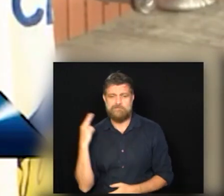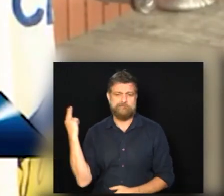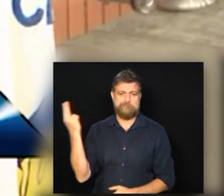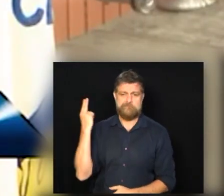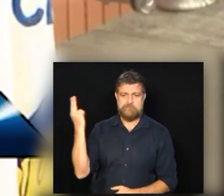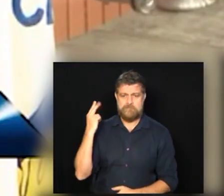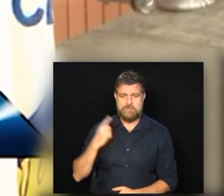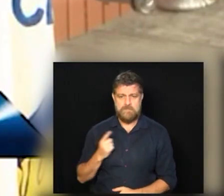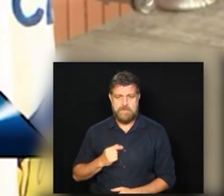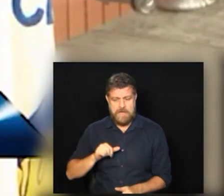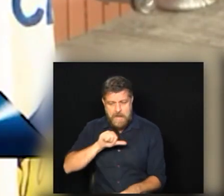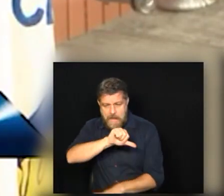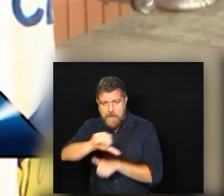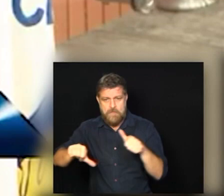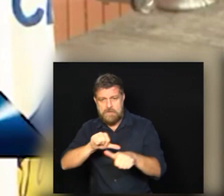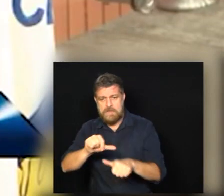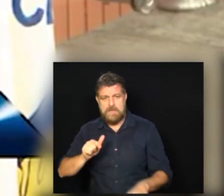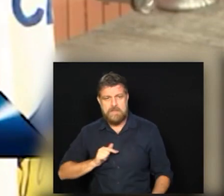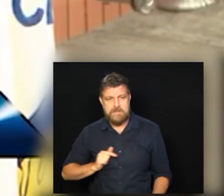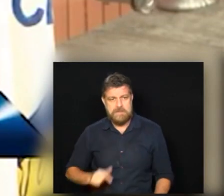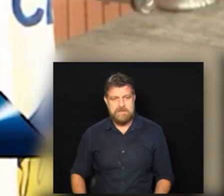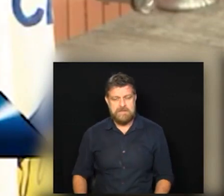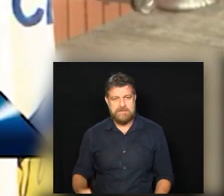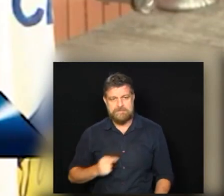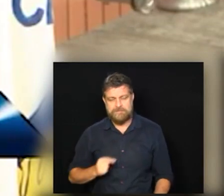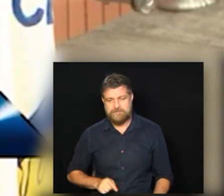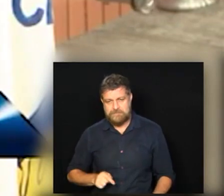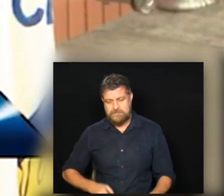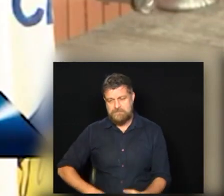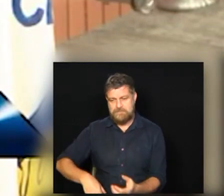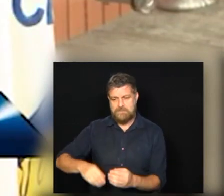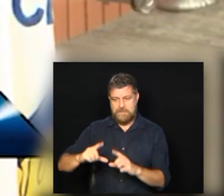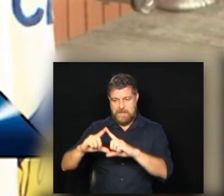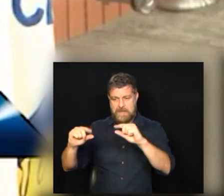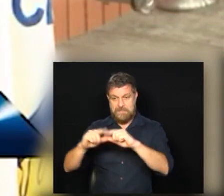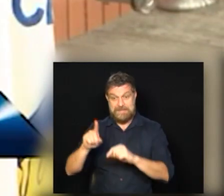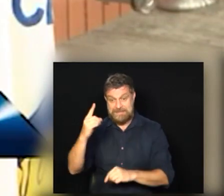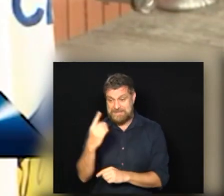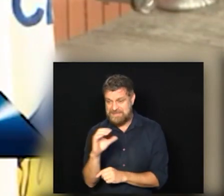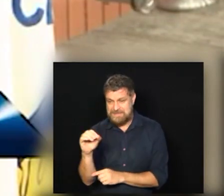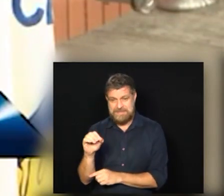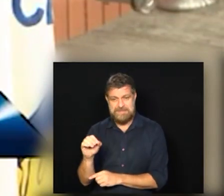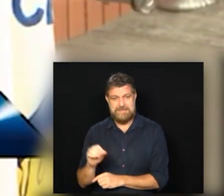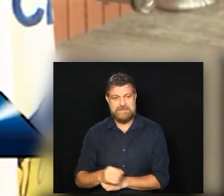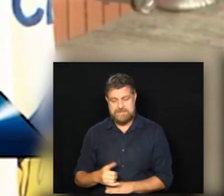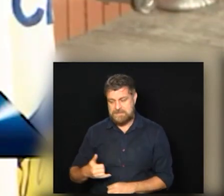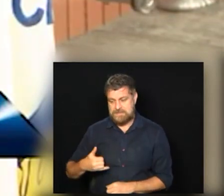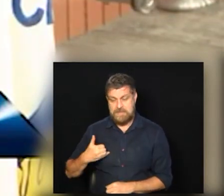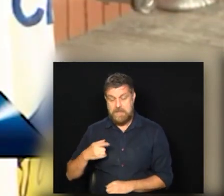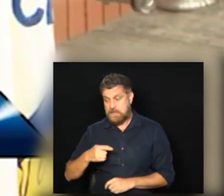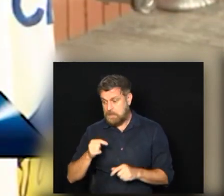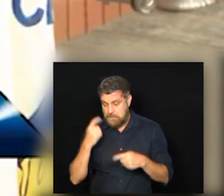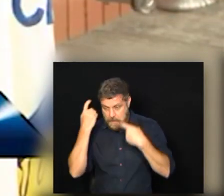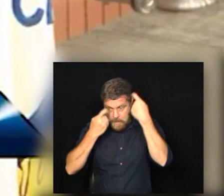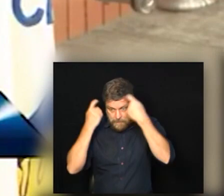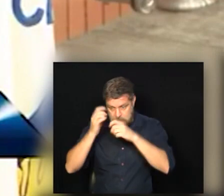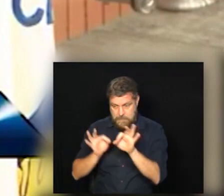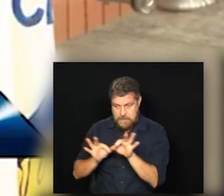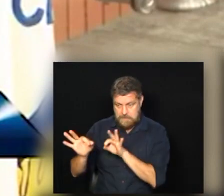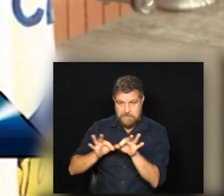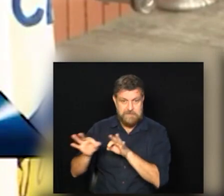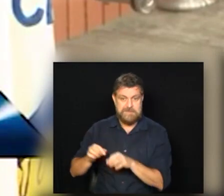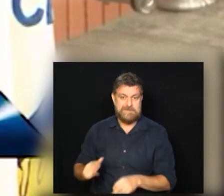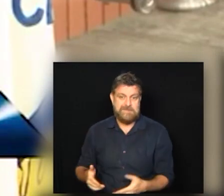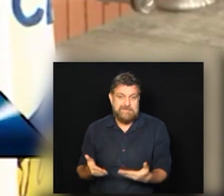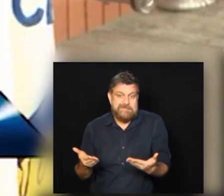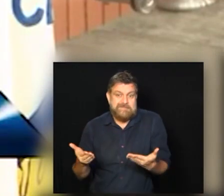quer inverter. Tem um exemplo máximo lá do Oscar Niemeyer, que com 100 anos ele estava na UTI do hospital preocupado com os projetos atrasados que ele tinha que